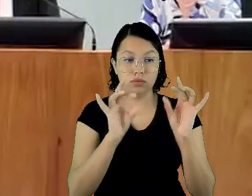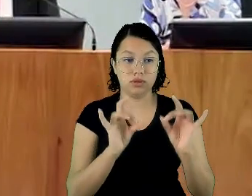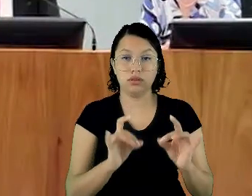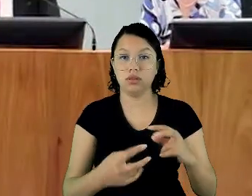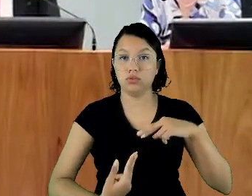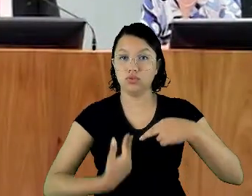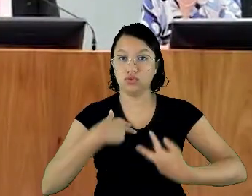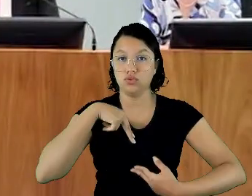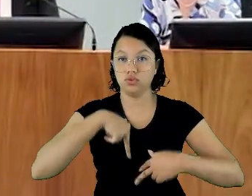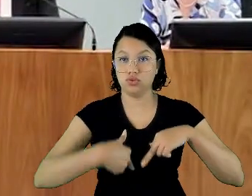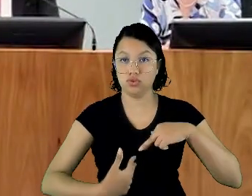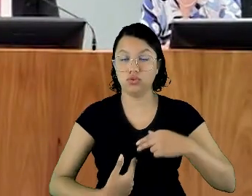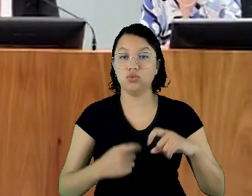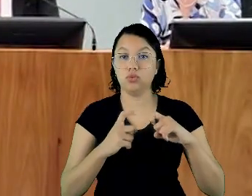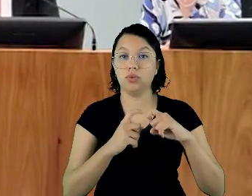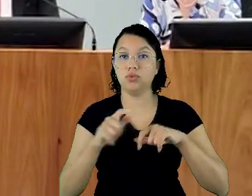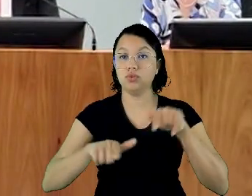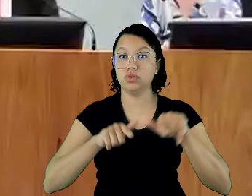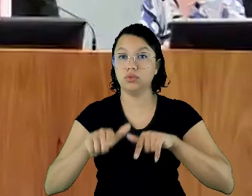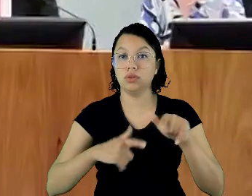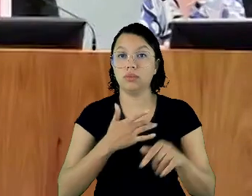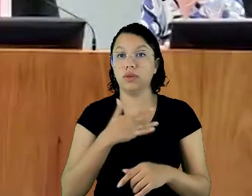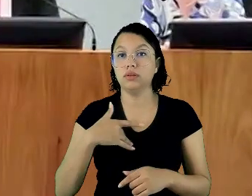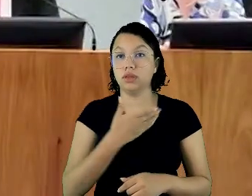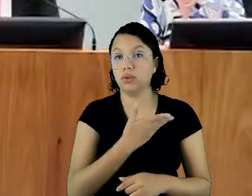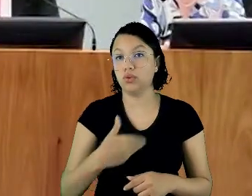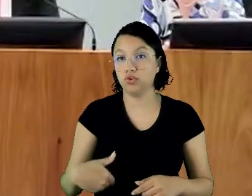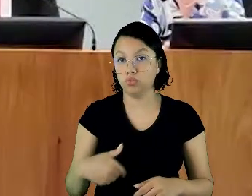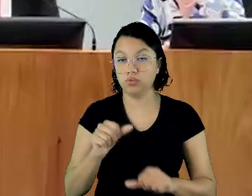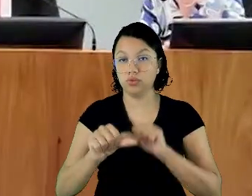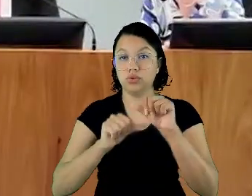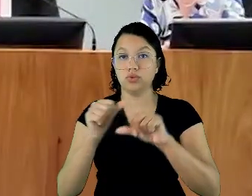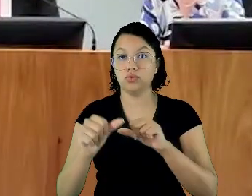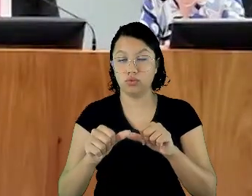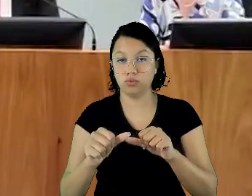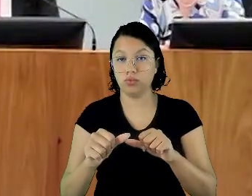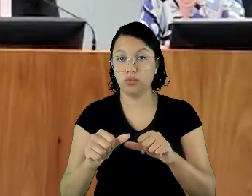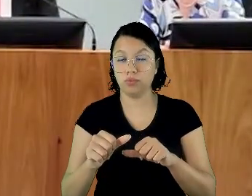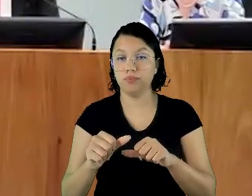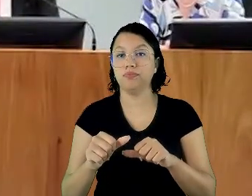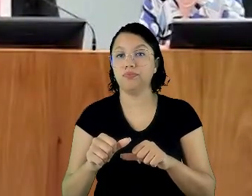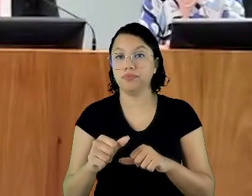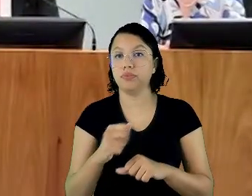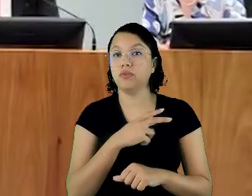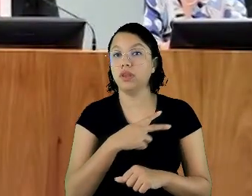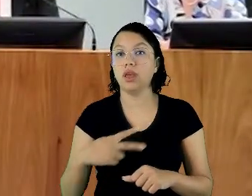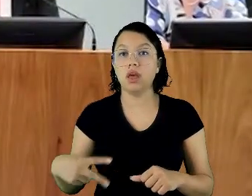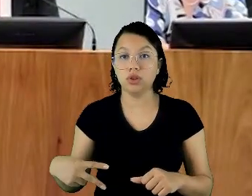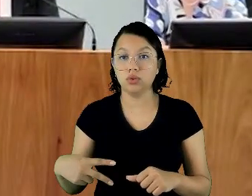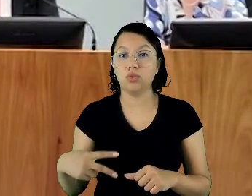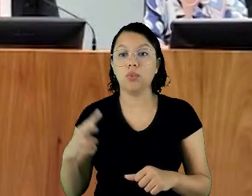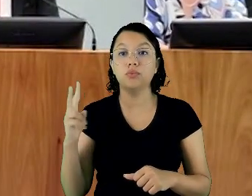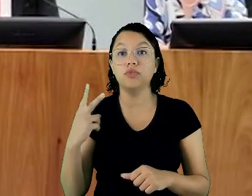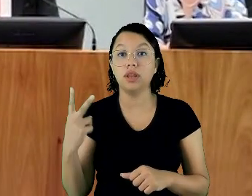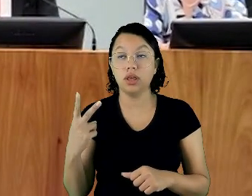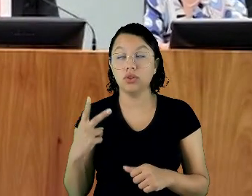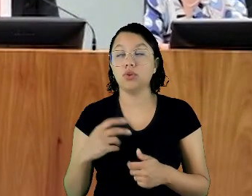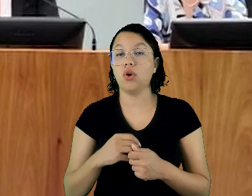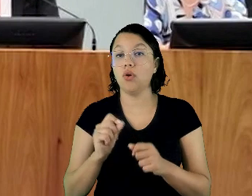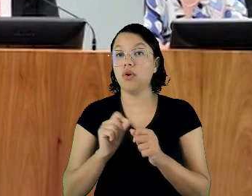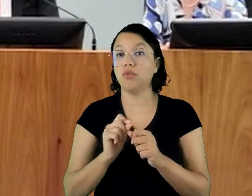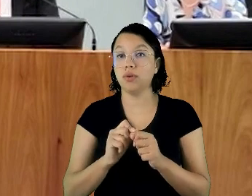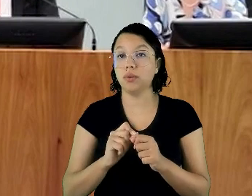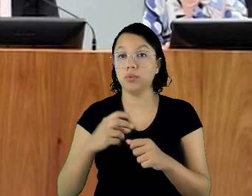trabalho e saúde pública. Tornou-se vereador em 1992 e foi reeleito por mais 2 mandatos. Foi